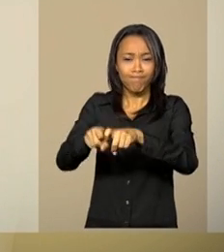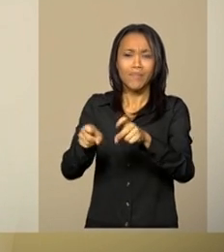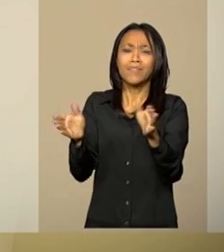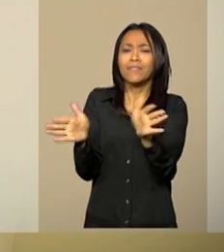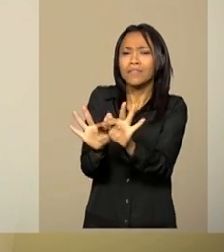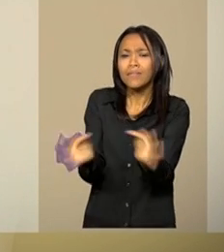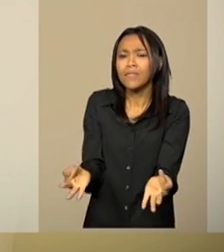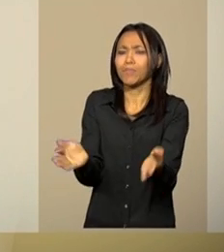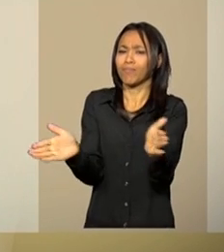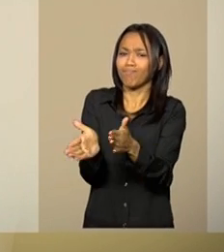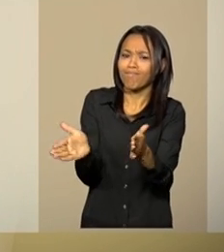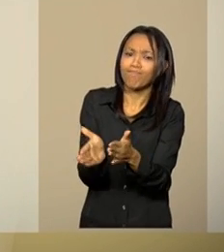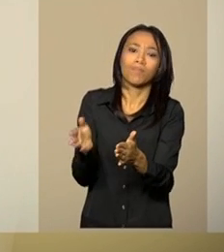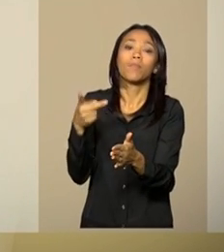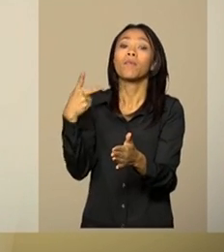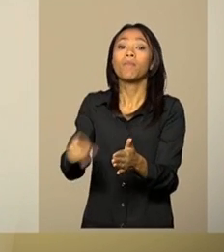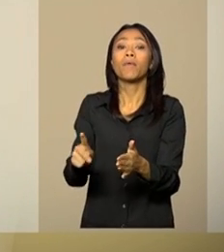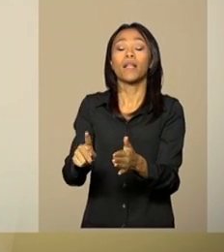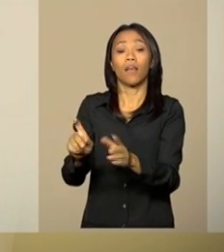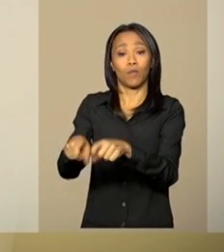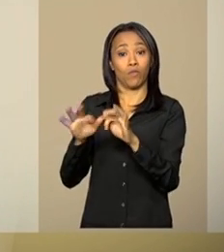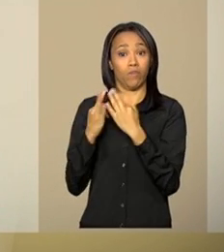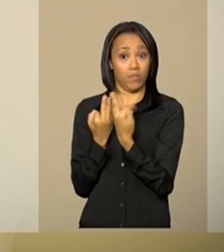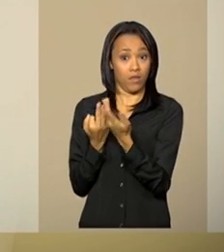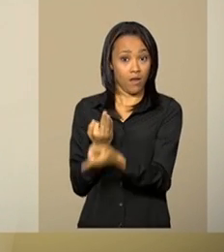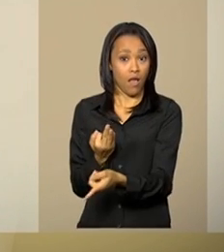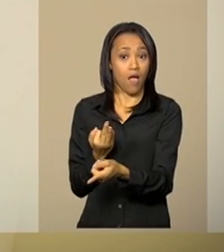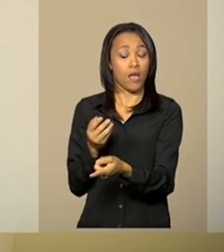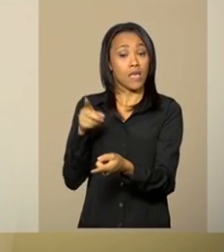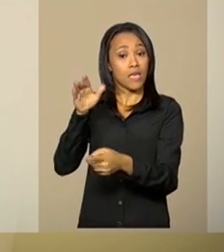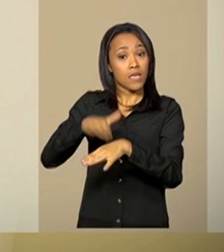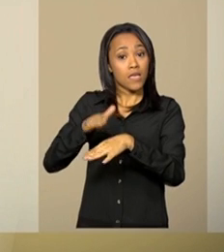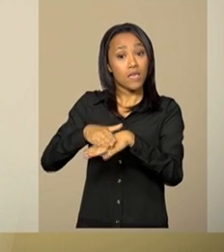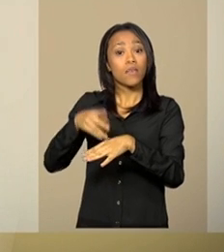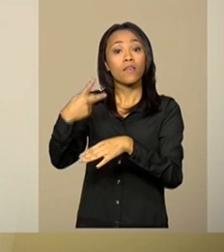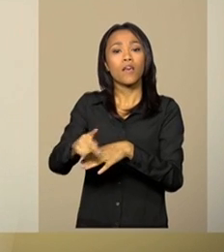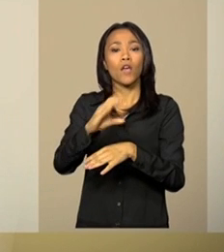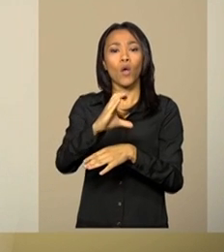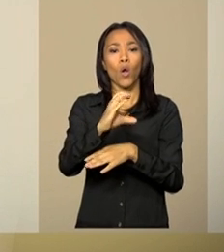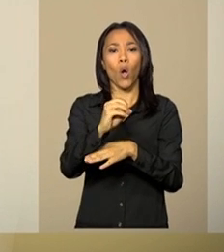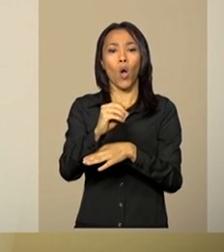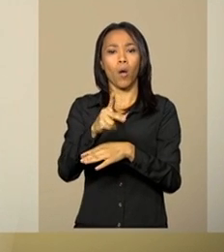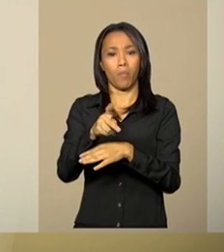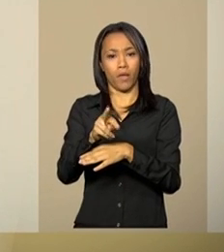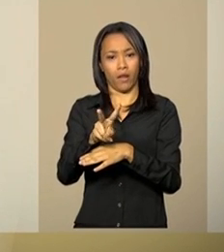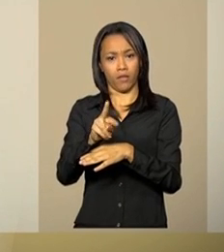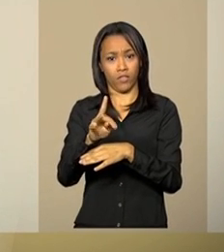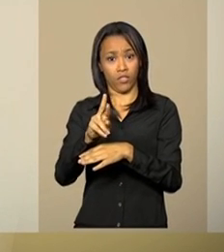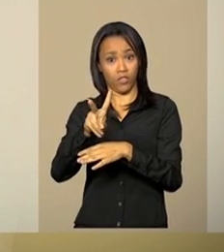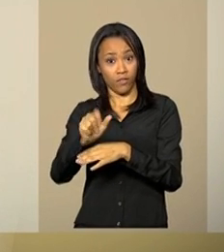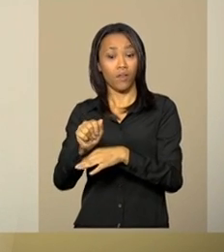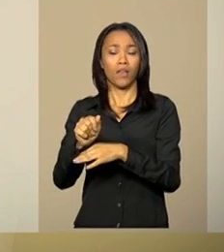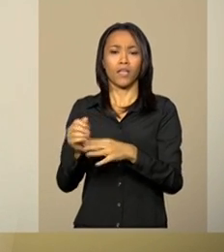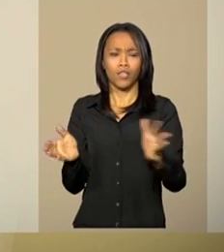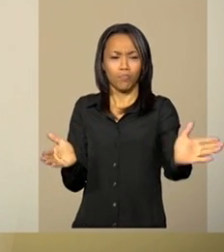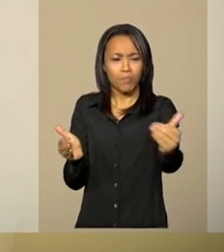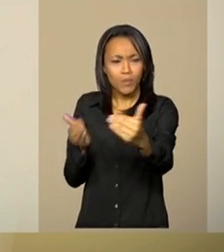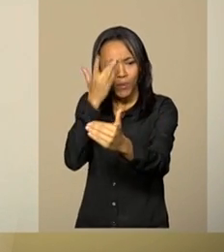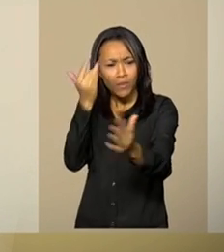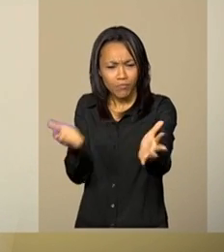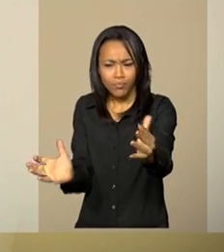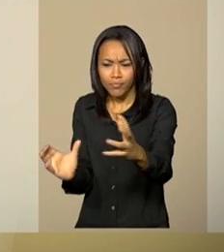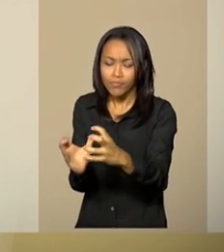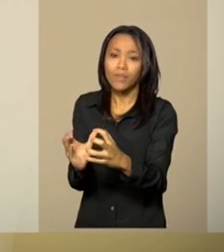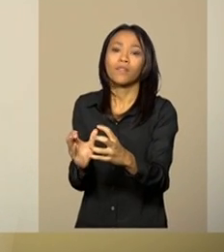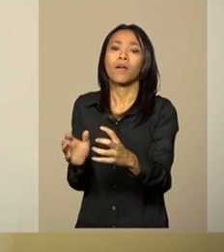pequenas propriedades pela agricultura familiar, produzidos pelas cooperativas que agregam os produtores da